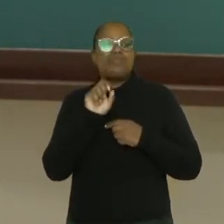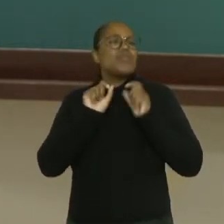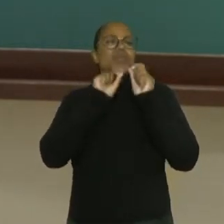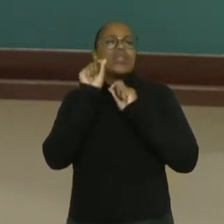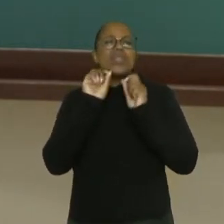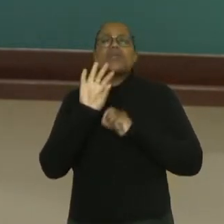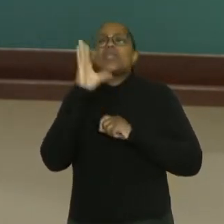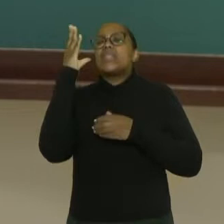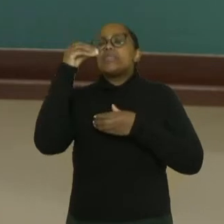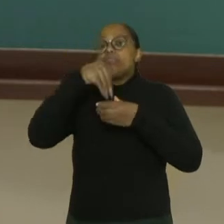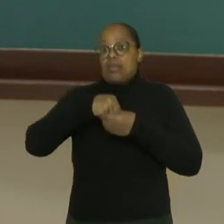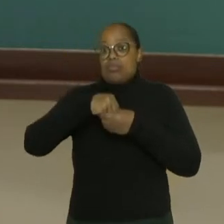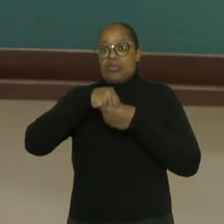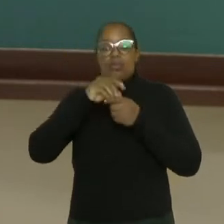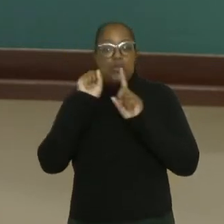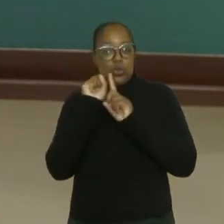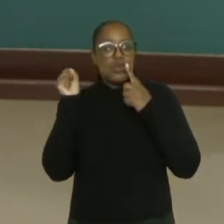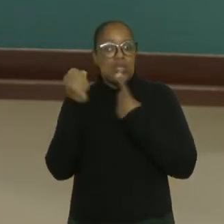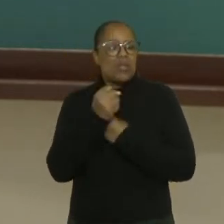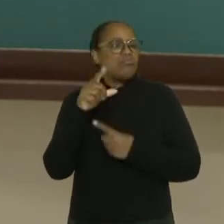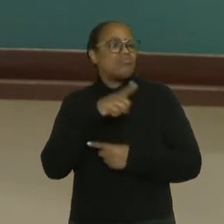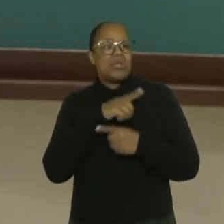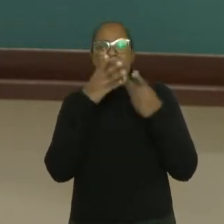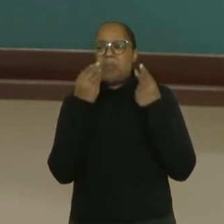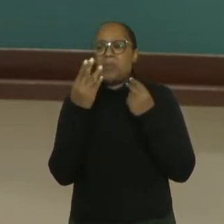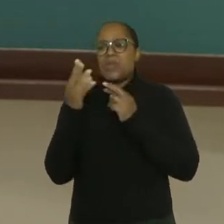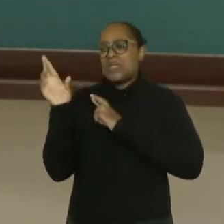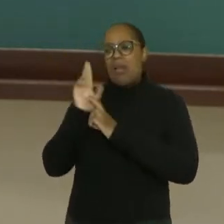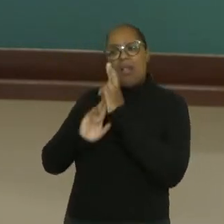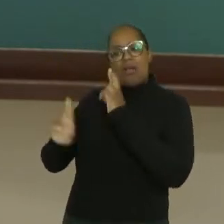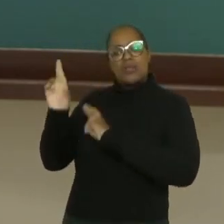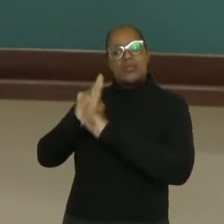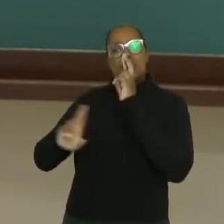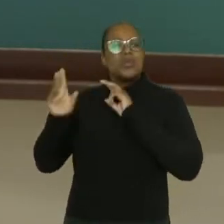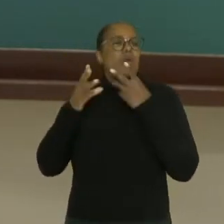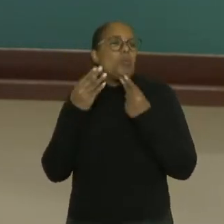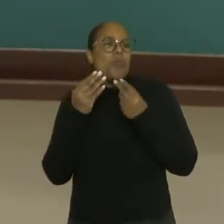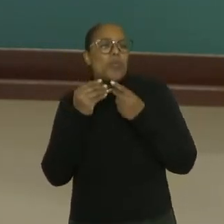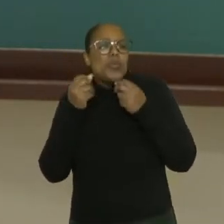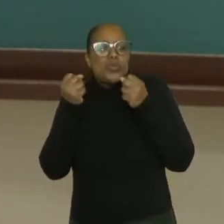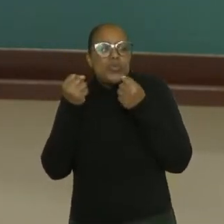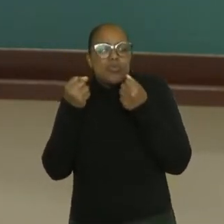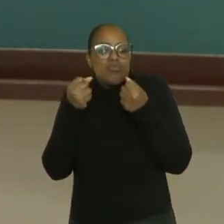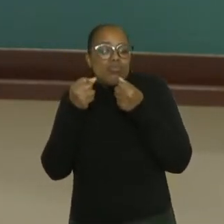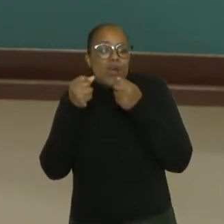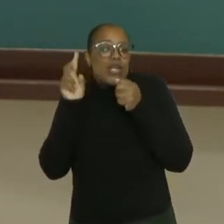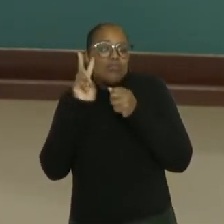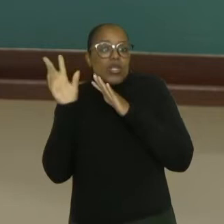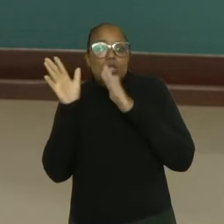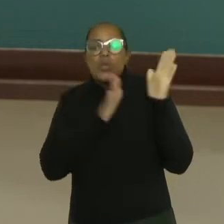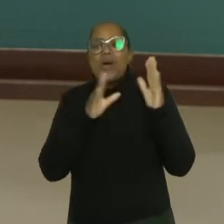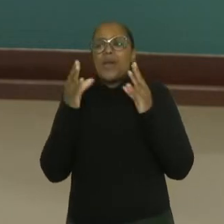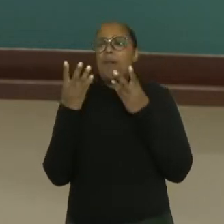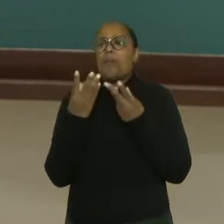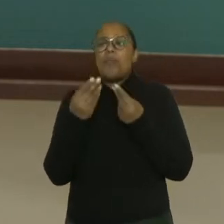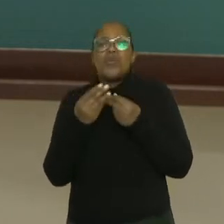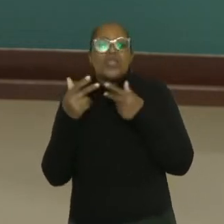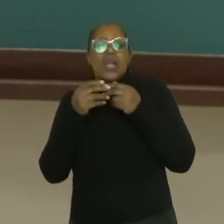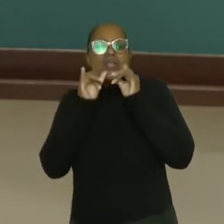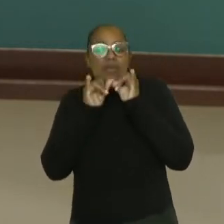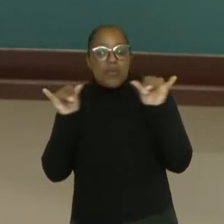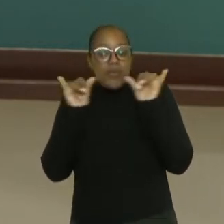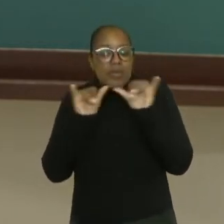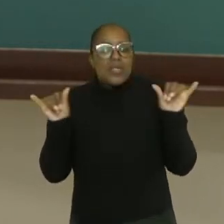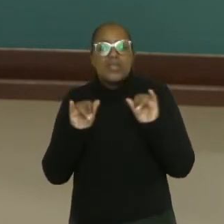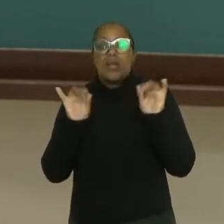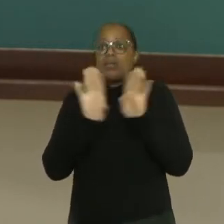Ela é complexa, então envolve muitas relações, muitas estruturas, muita burocracia. Ela